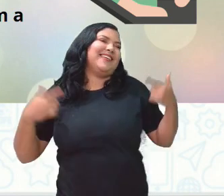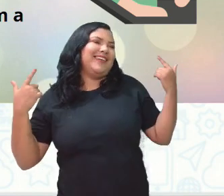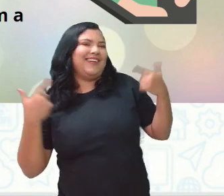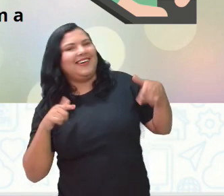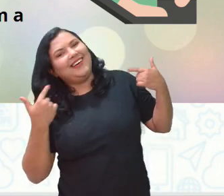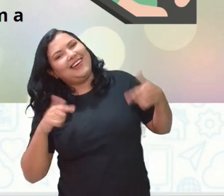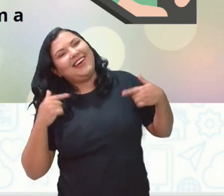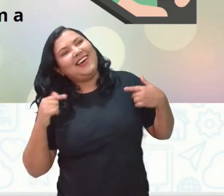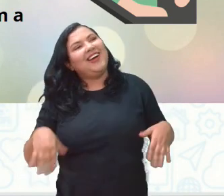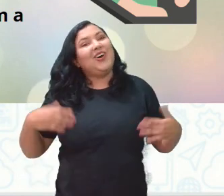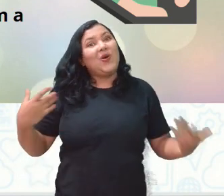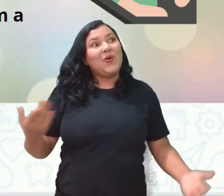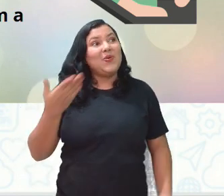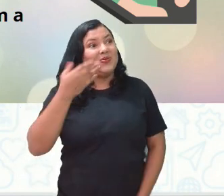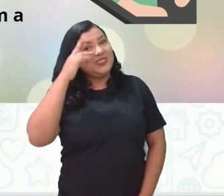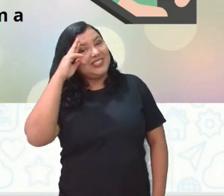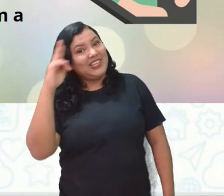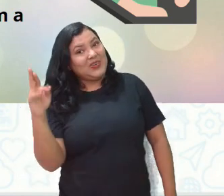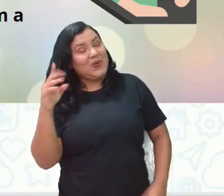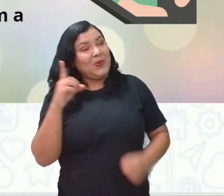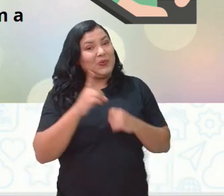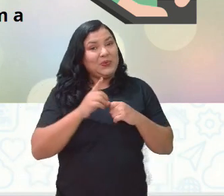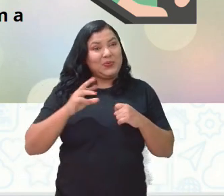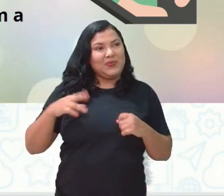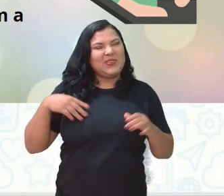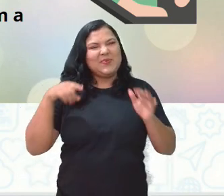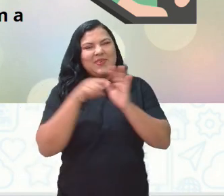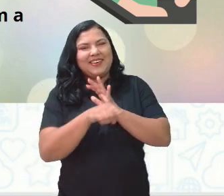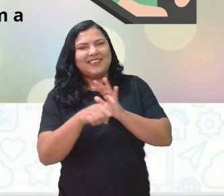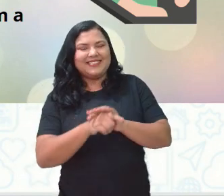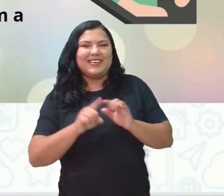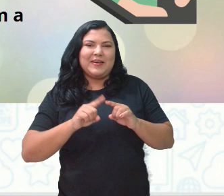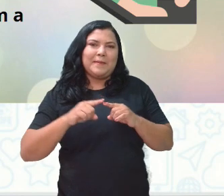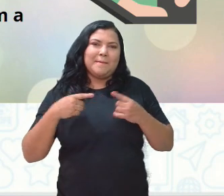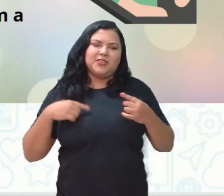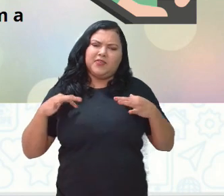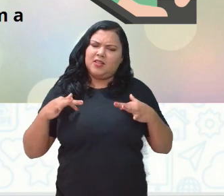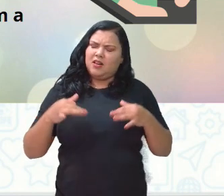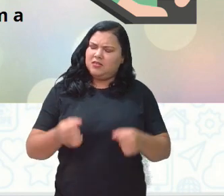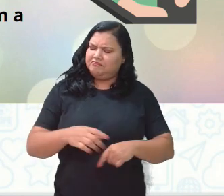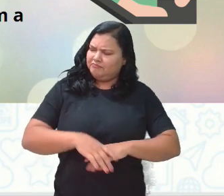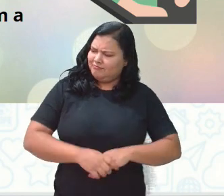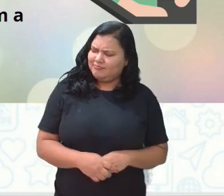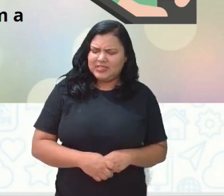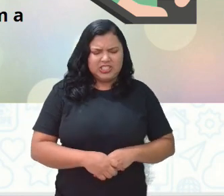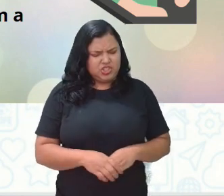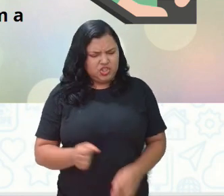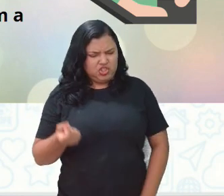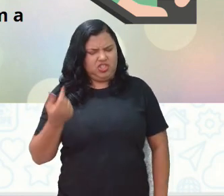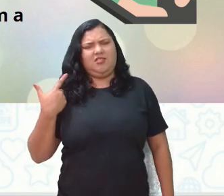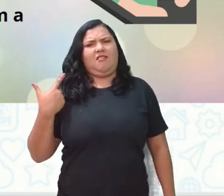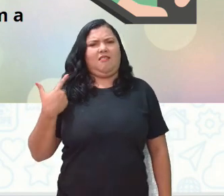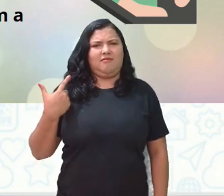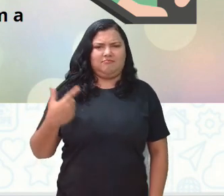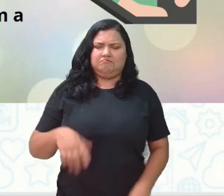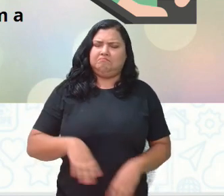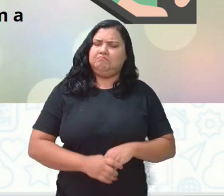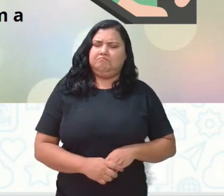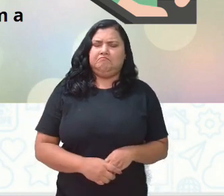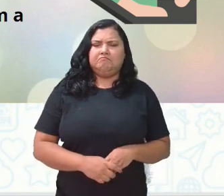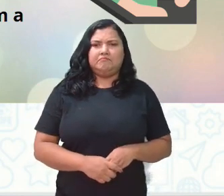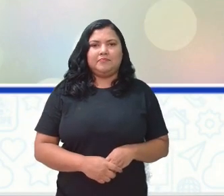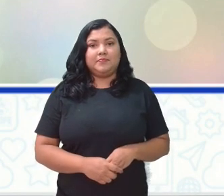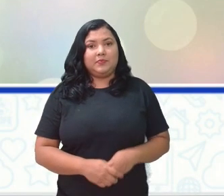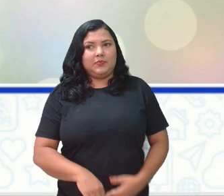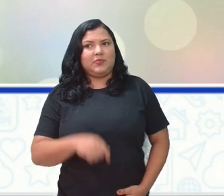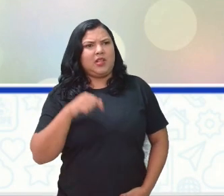risadas. Logo, o senhor doutor. Fizeram perguntas, mas terminaram a consulta intrigados e saíram do consultório com dúvidas.